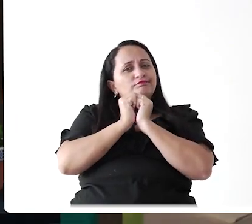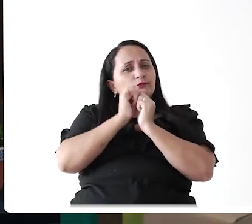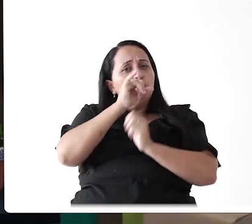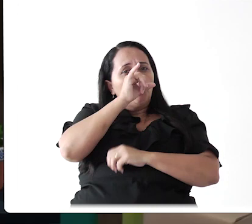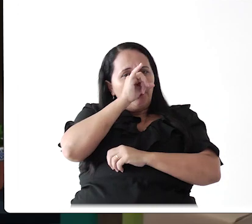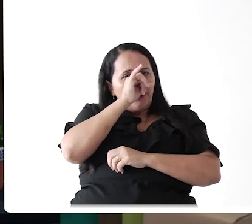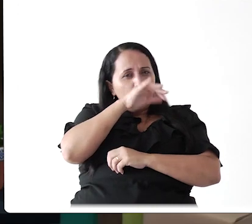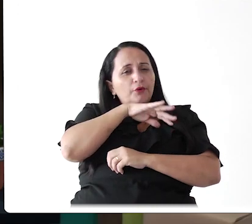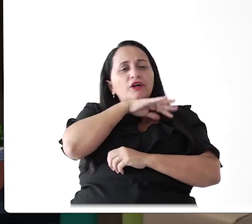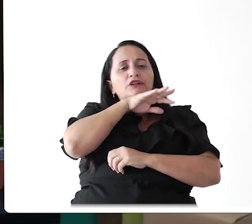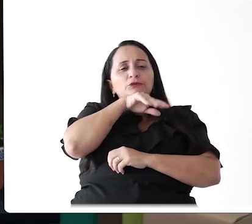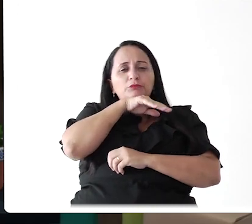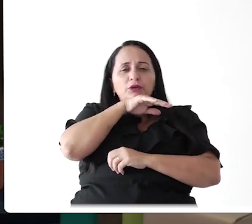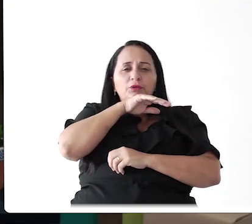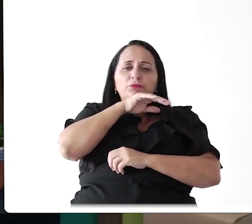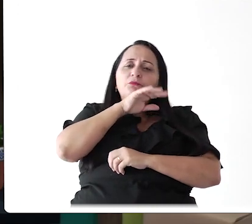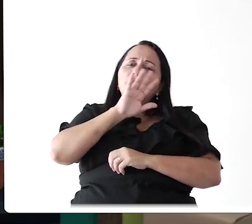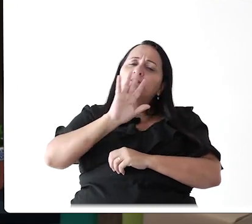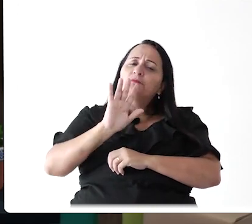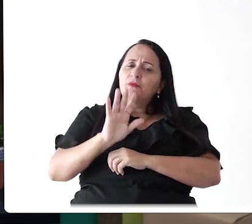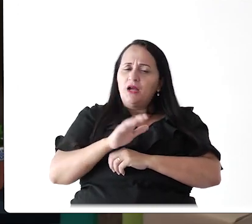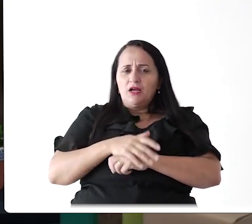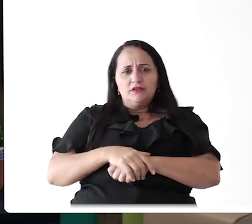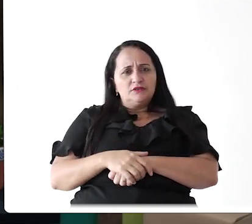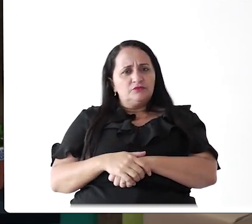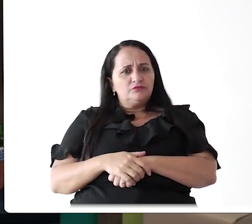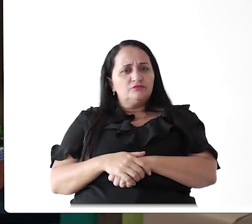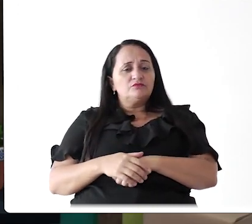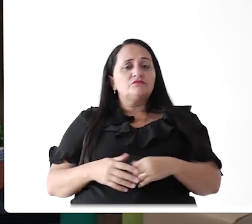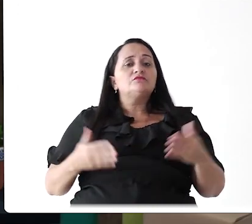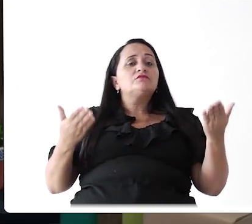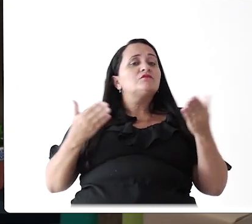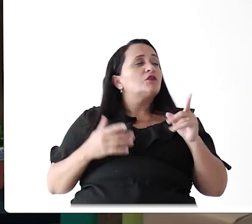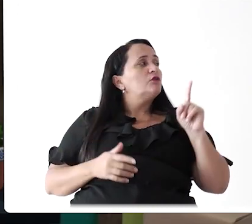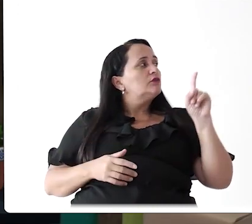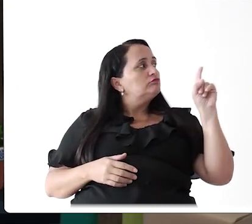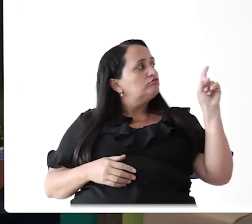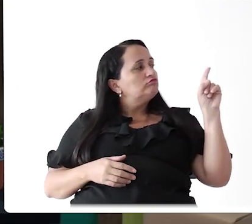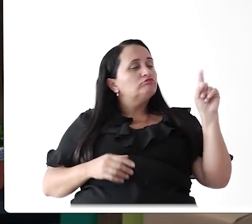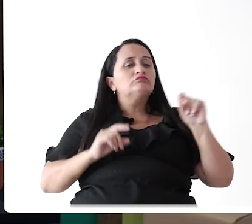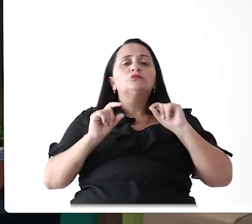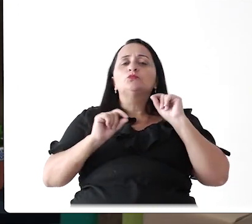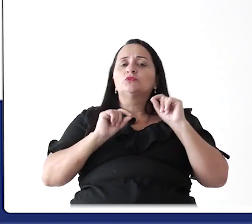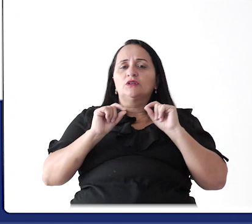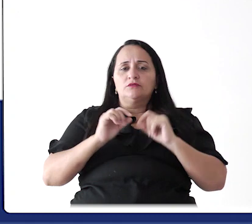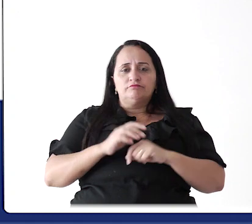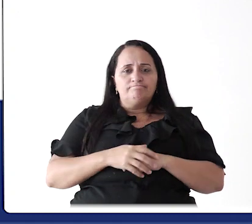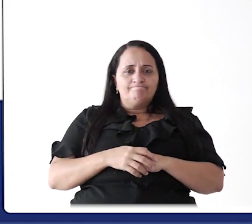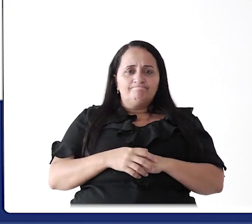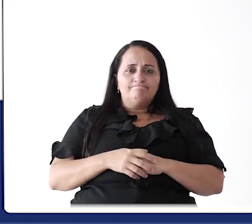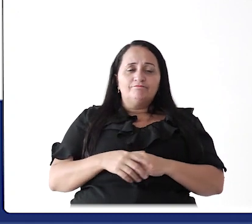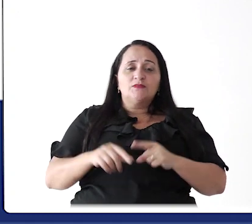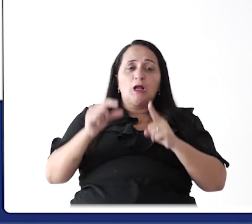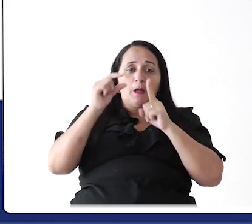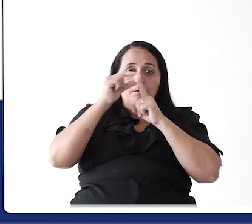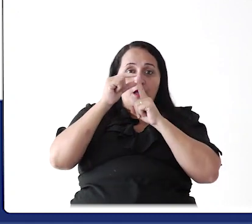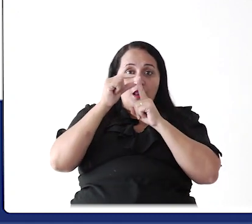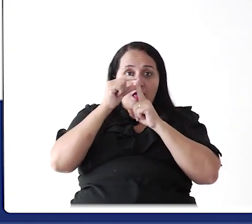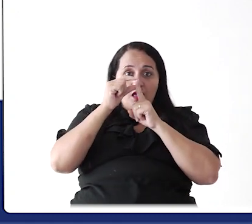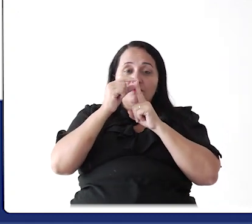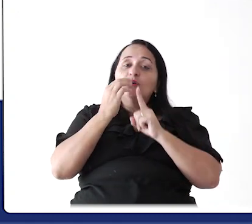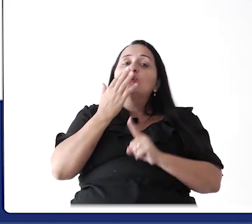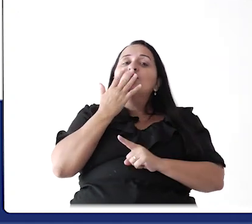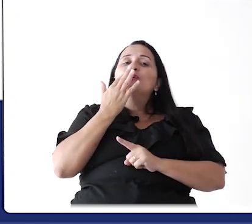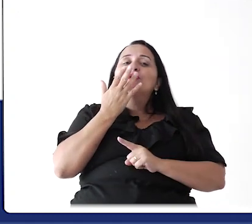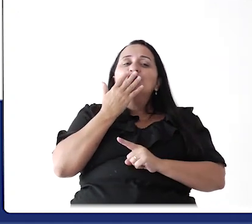Observa aqui que a Pro destacou algumas palavras com a mesma cor. A palavra